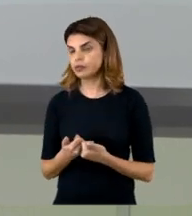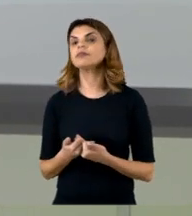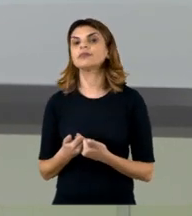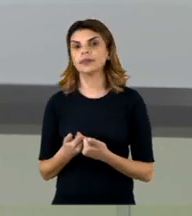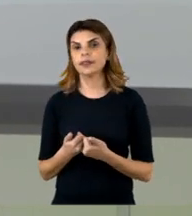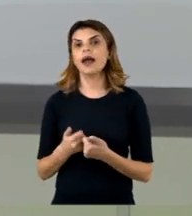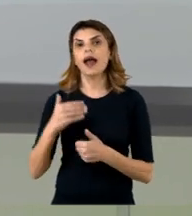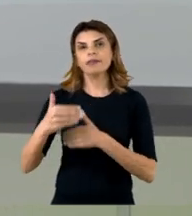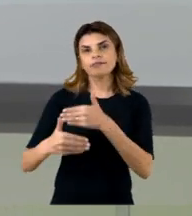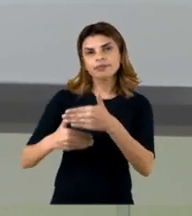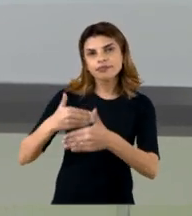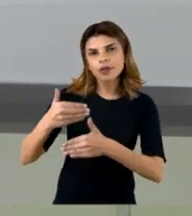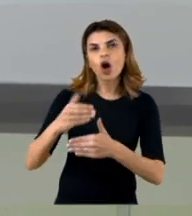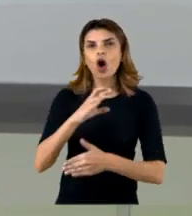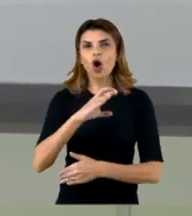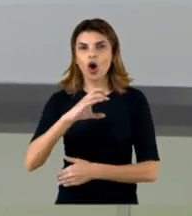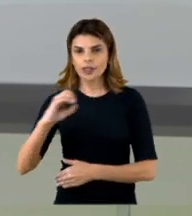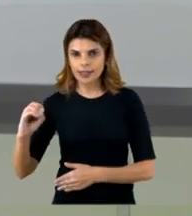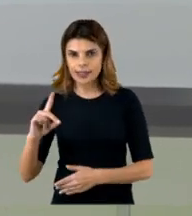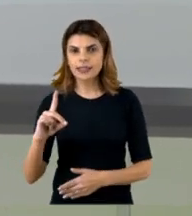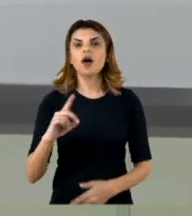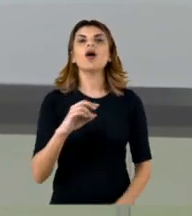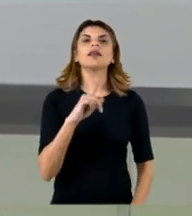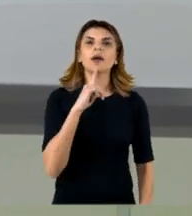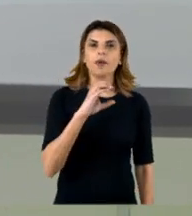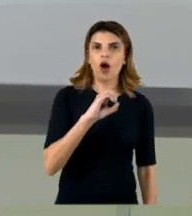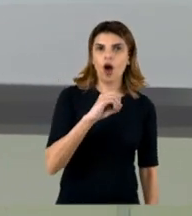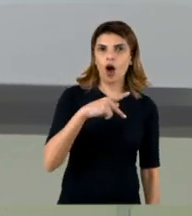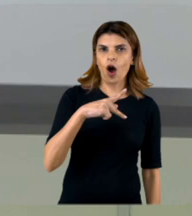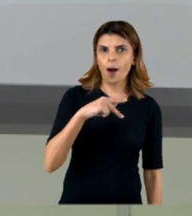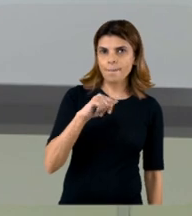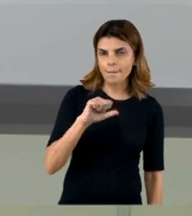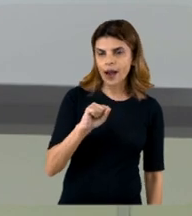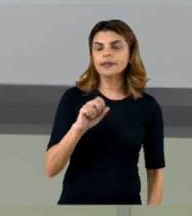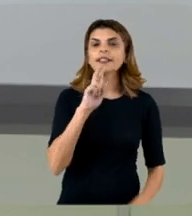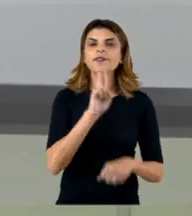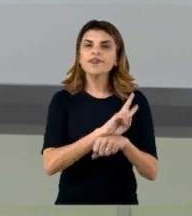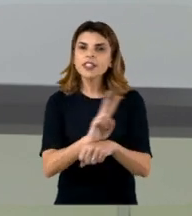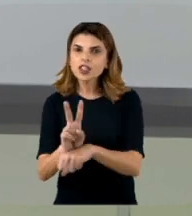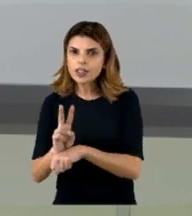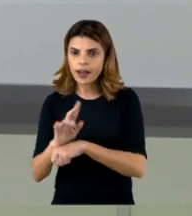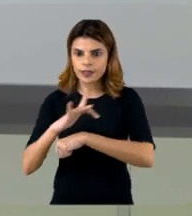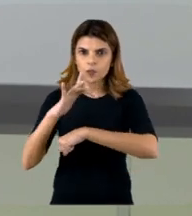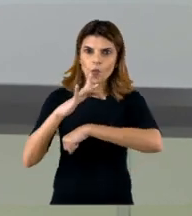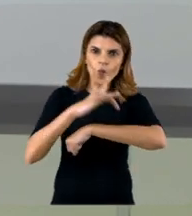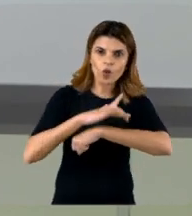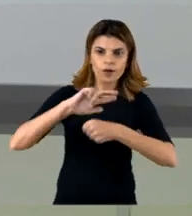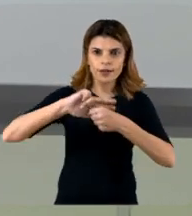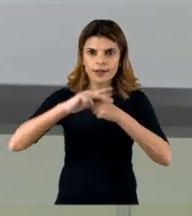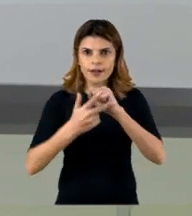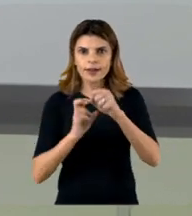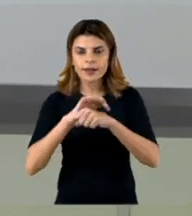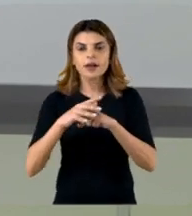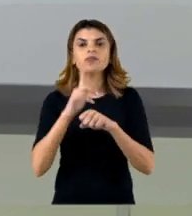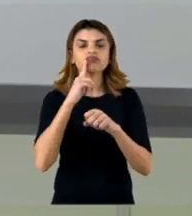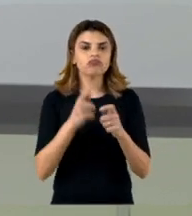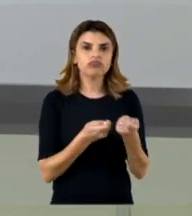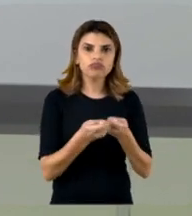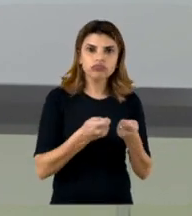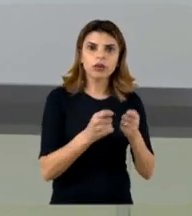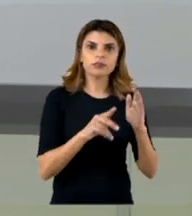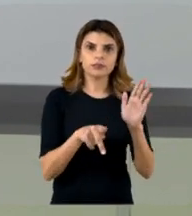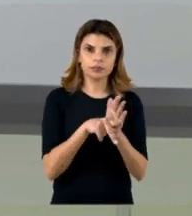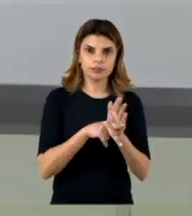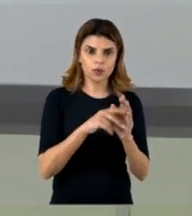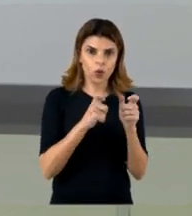eficiência. Assim, a OPAS e a Coordenação Geral de Vigilância das Arboviroses selecionaram as áreas de intervenção